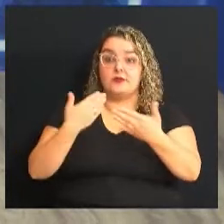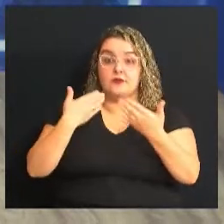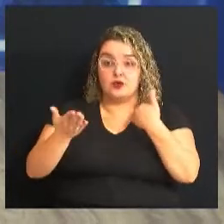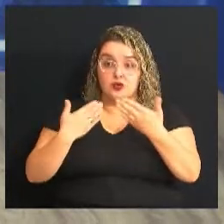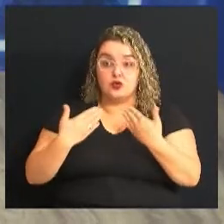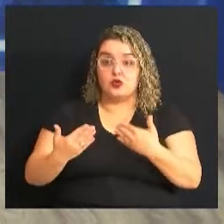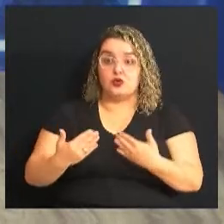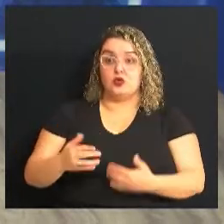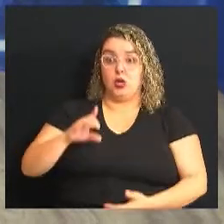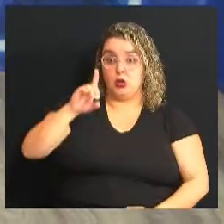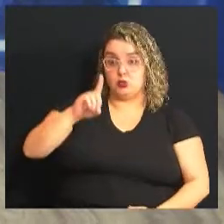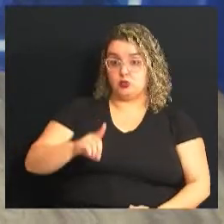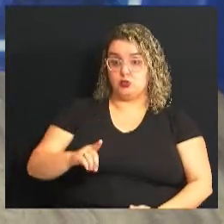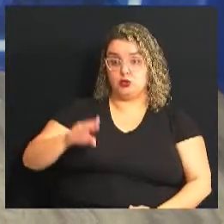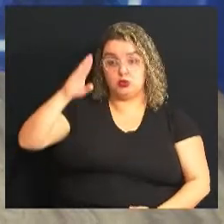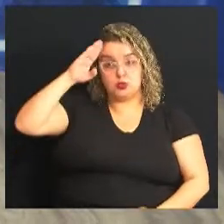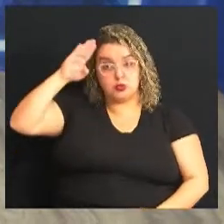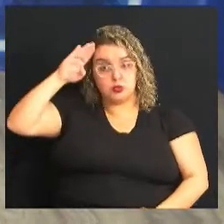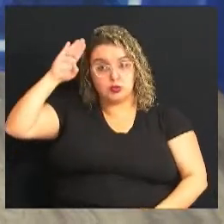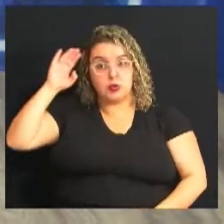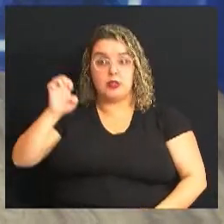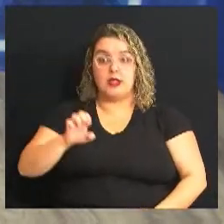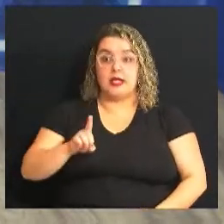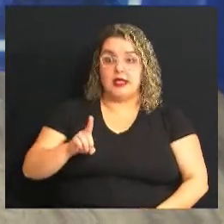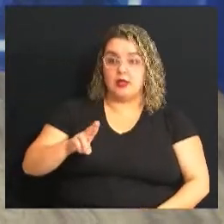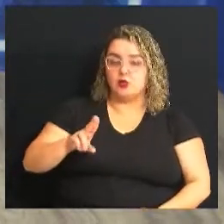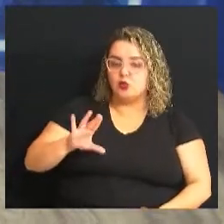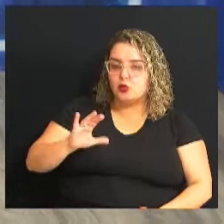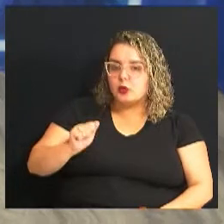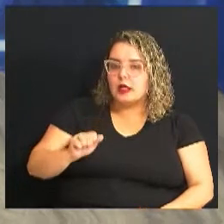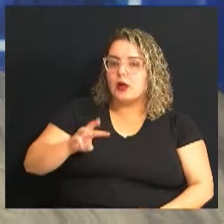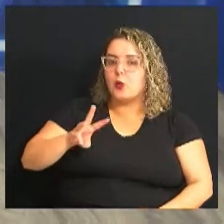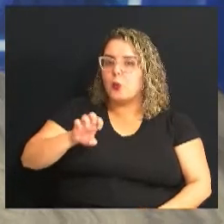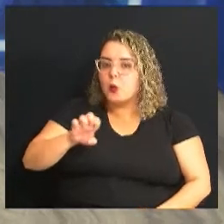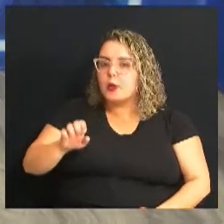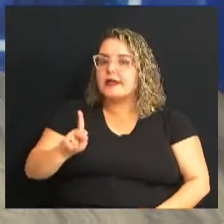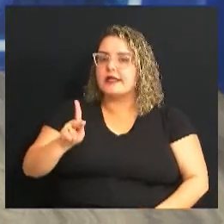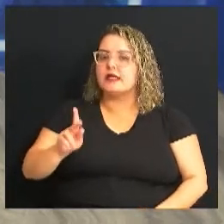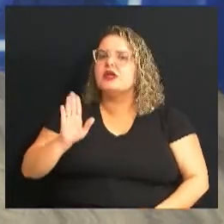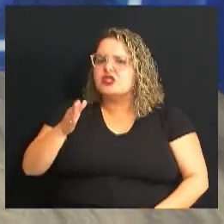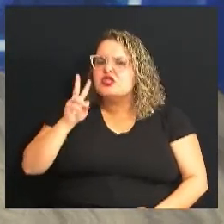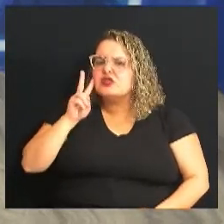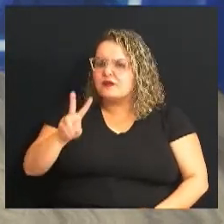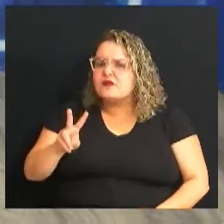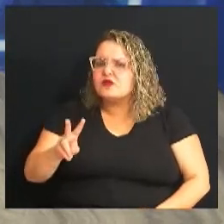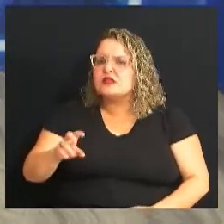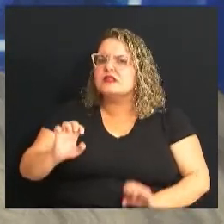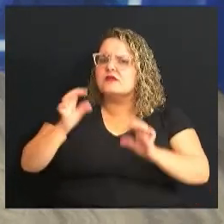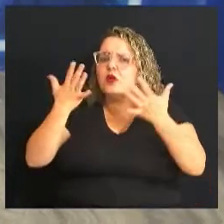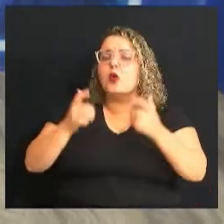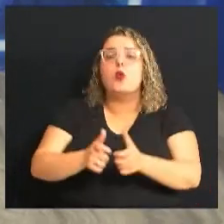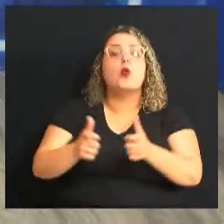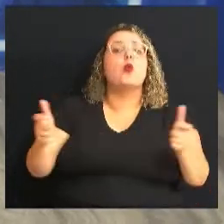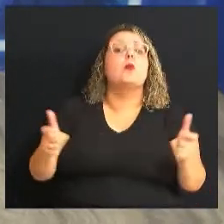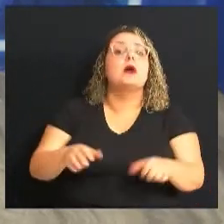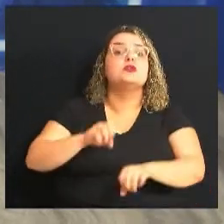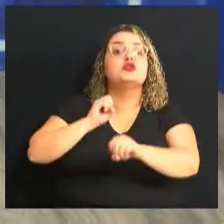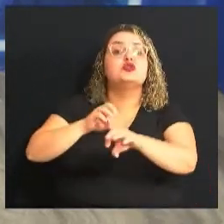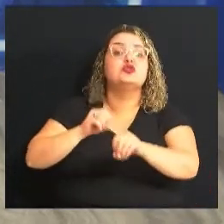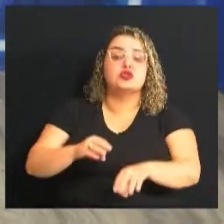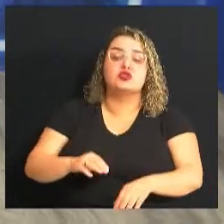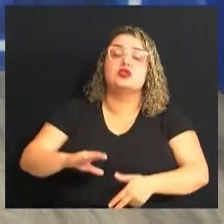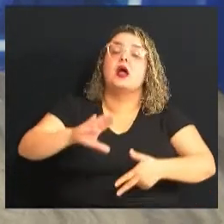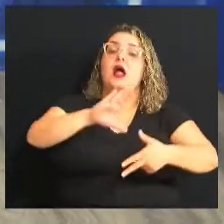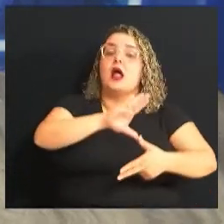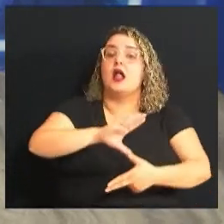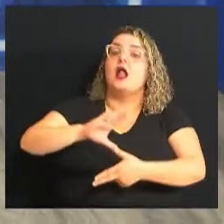o diretor acadêmico da Educa Week. Você já ouviu falar sobre este evento? É o maior evento de educação da América